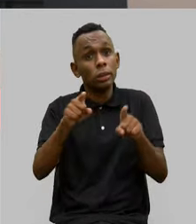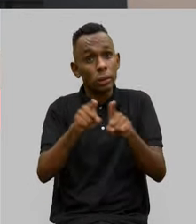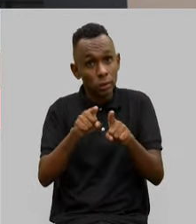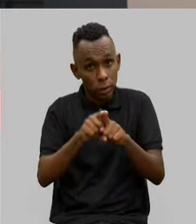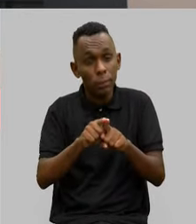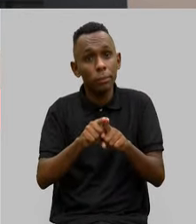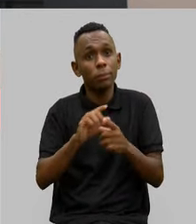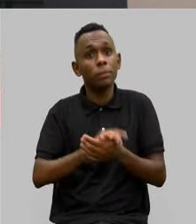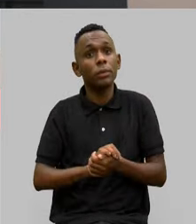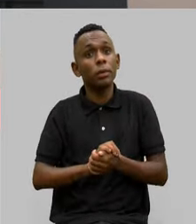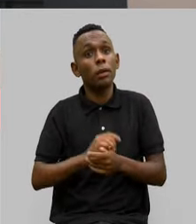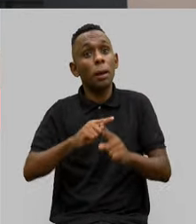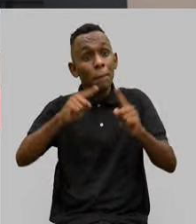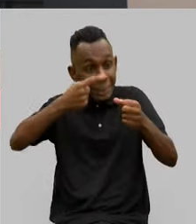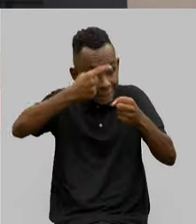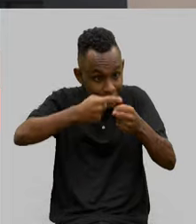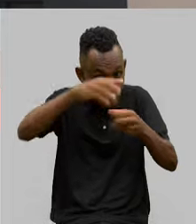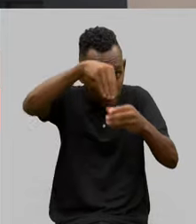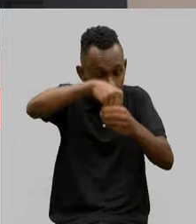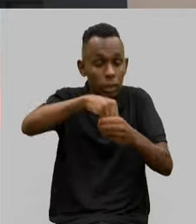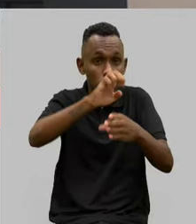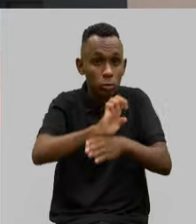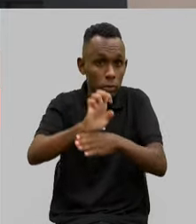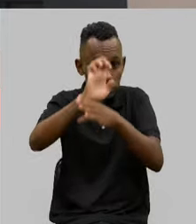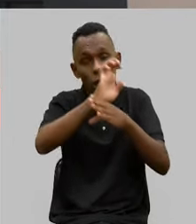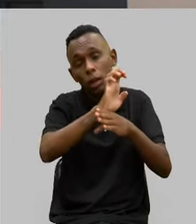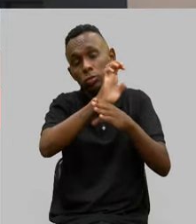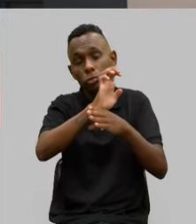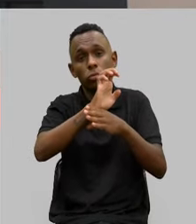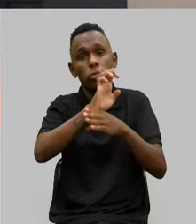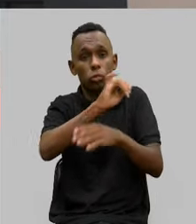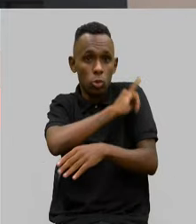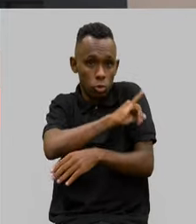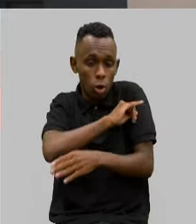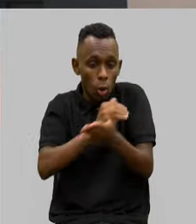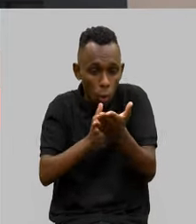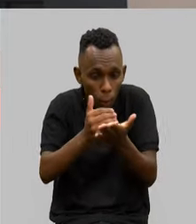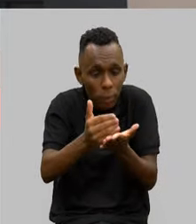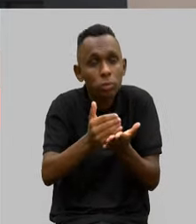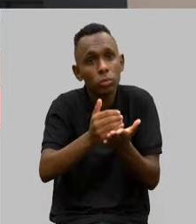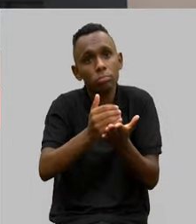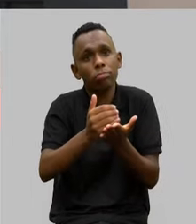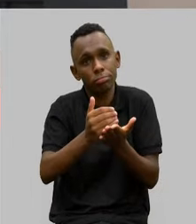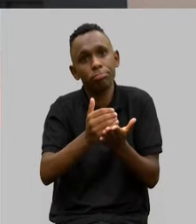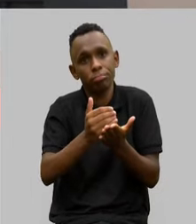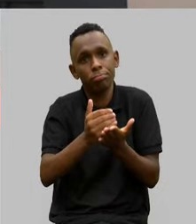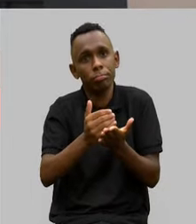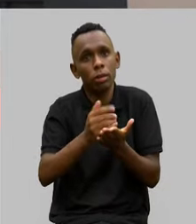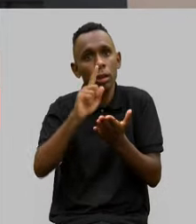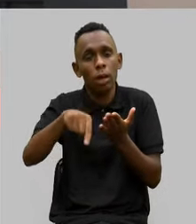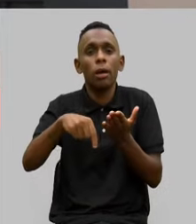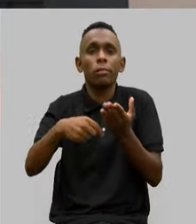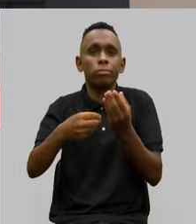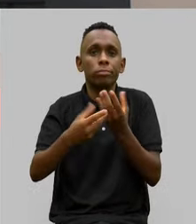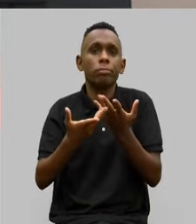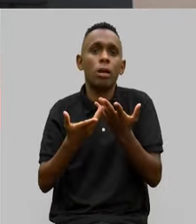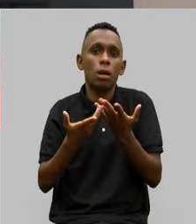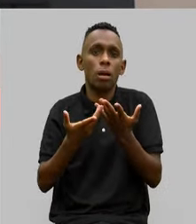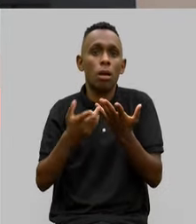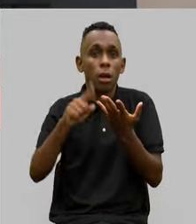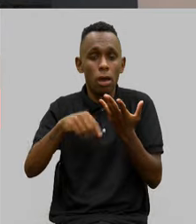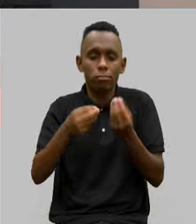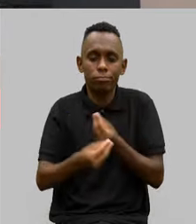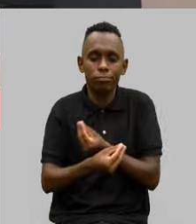depois mas uma cidade lá né o município de Buzios começou né com eh com aplicação com com a